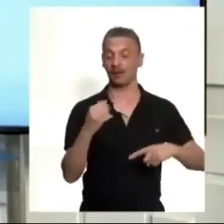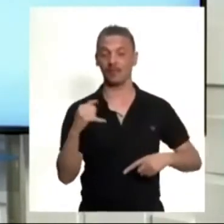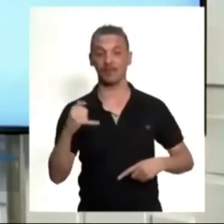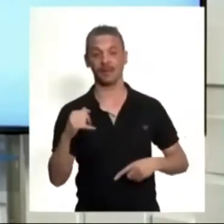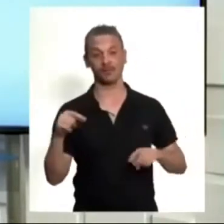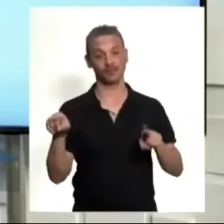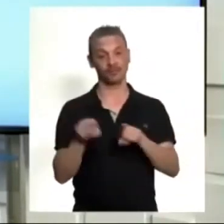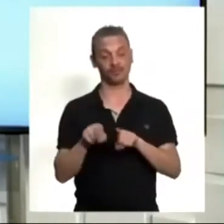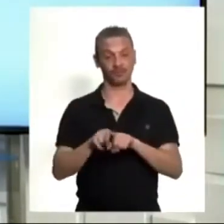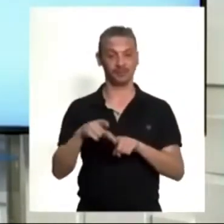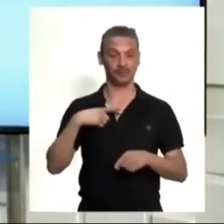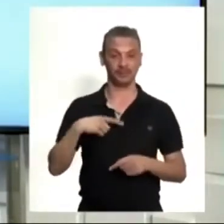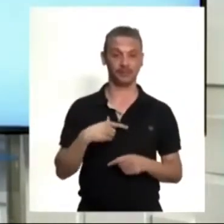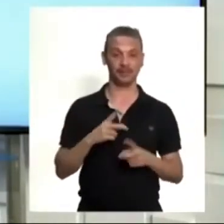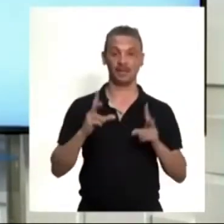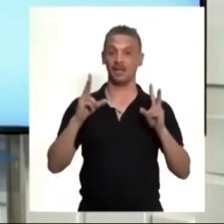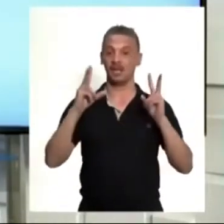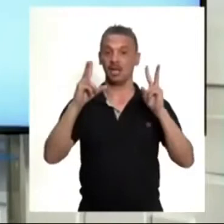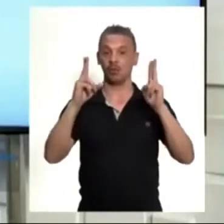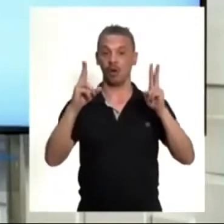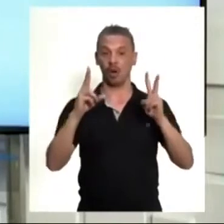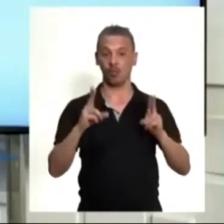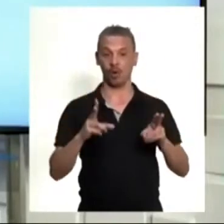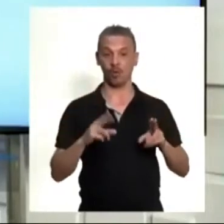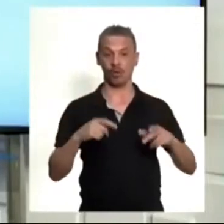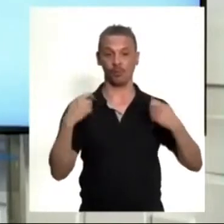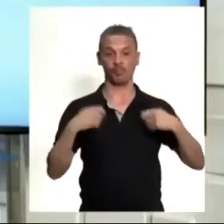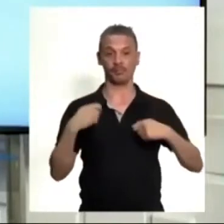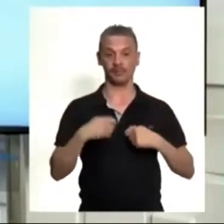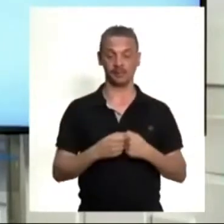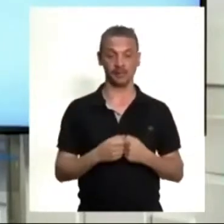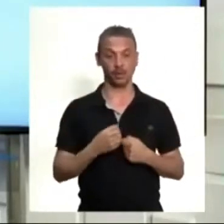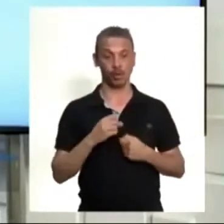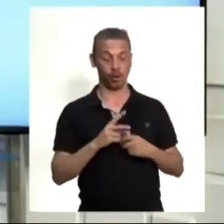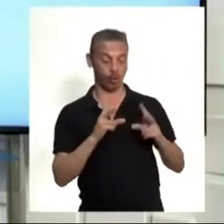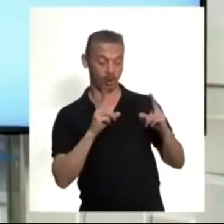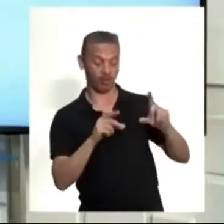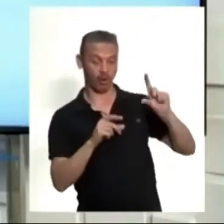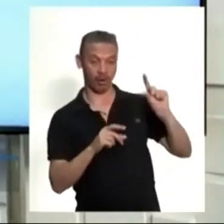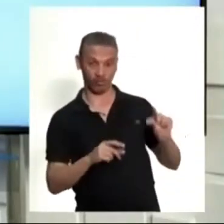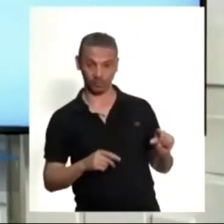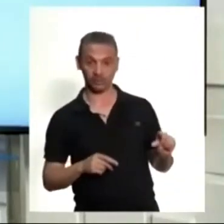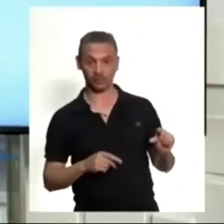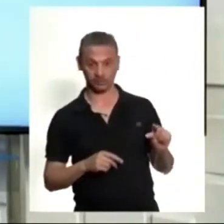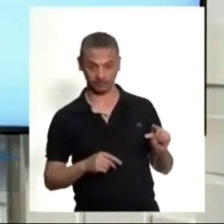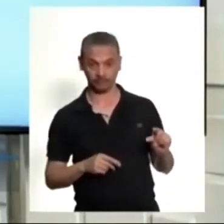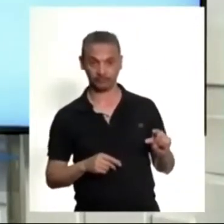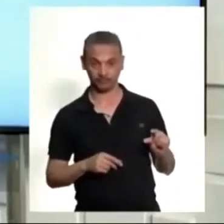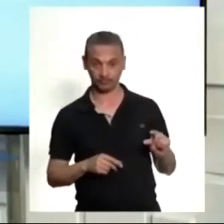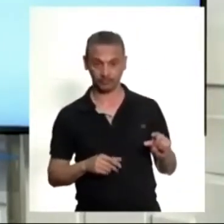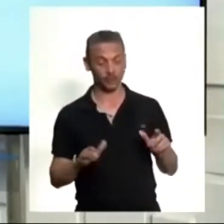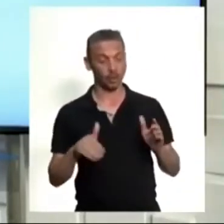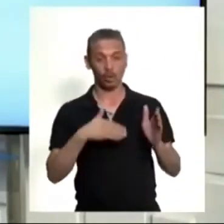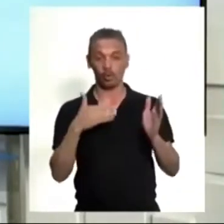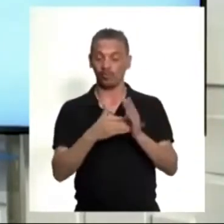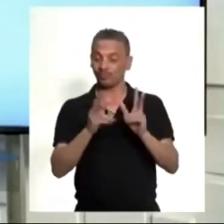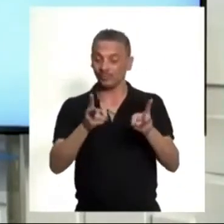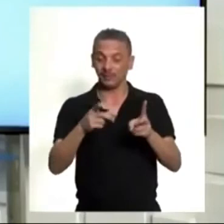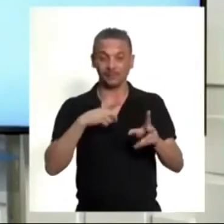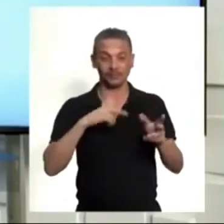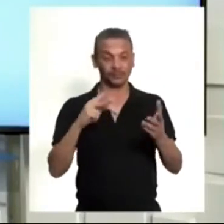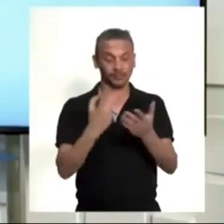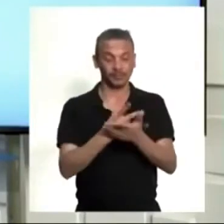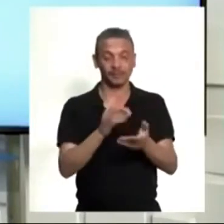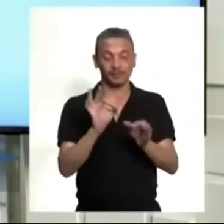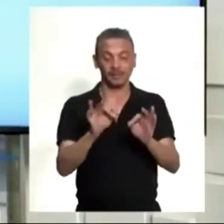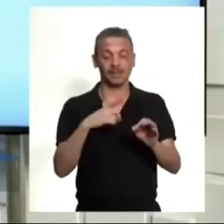é você trabalhar com os dois iguais. Ó, ou você trabalha com os dois de redução, que é o que acontece na maioria esmagadora das vezes,